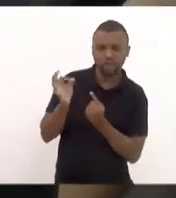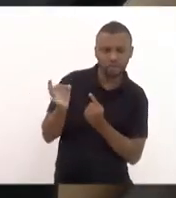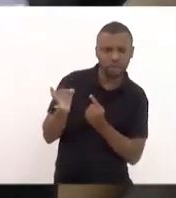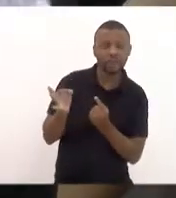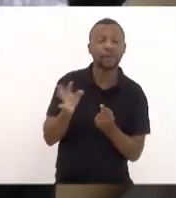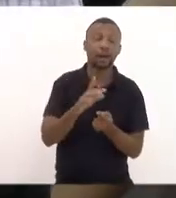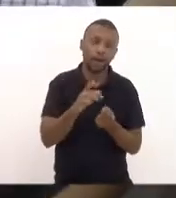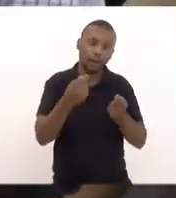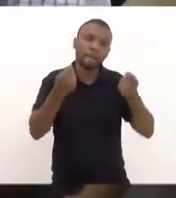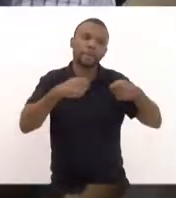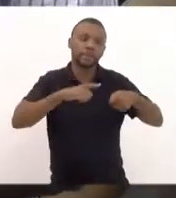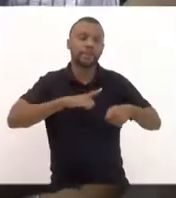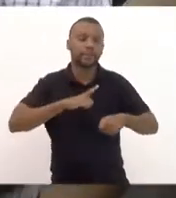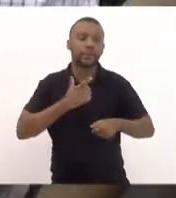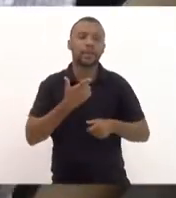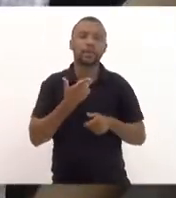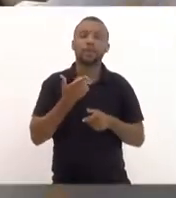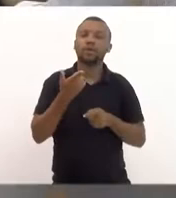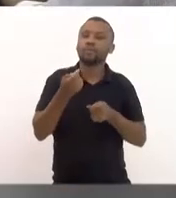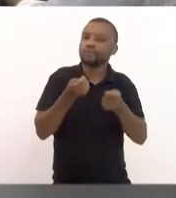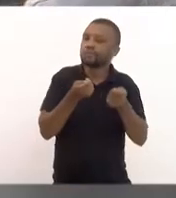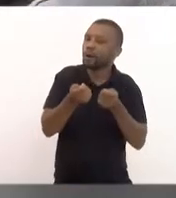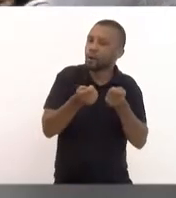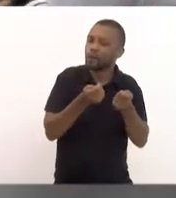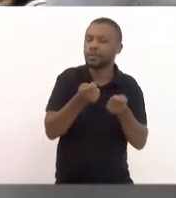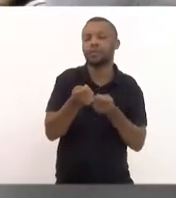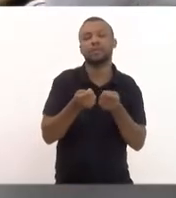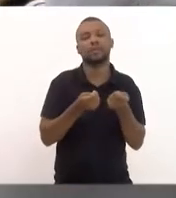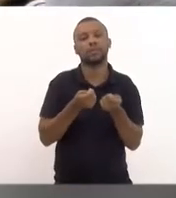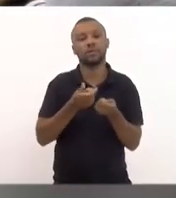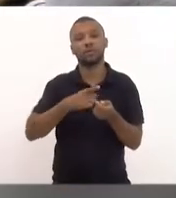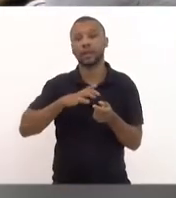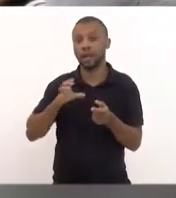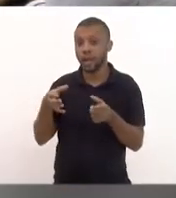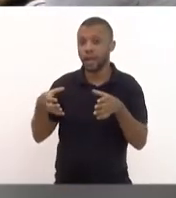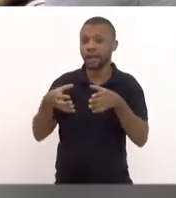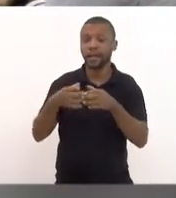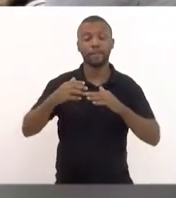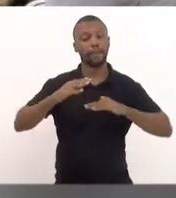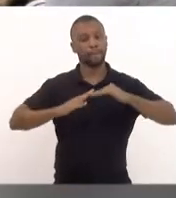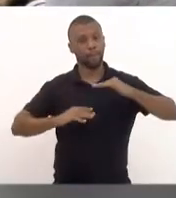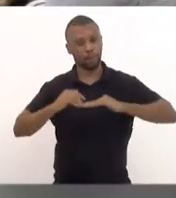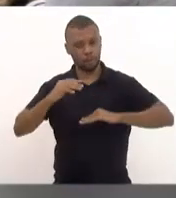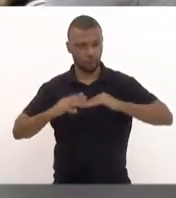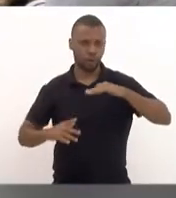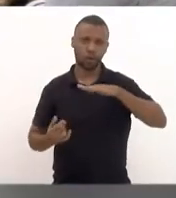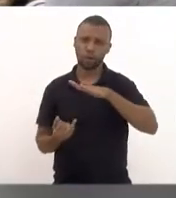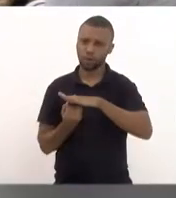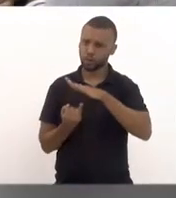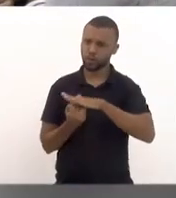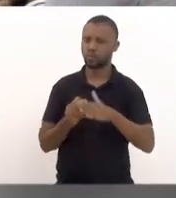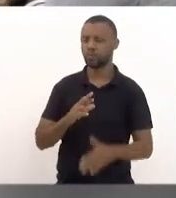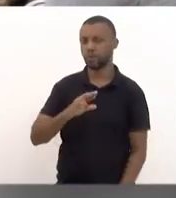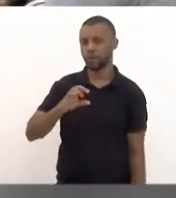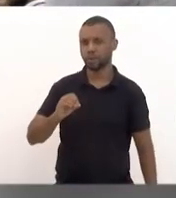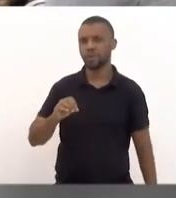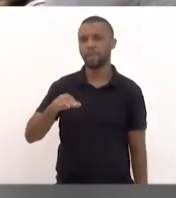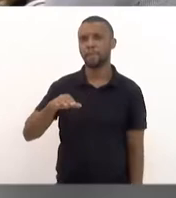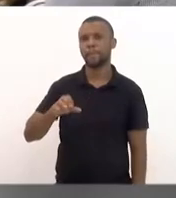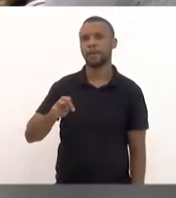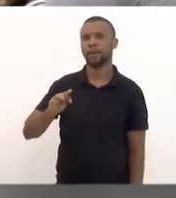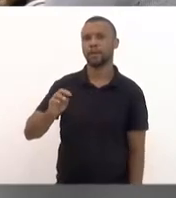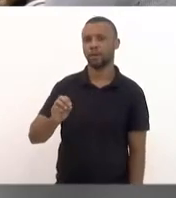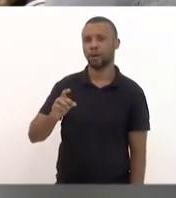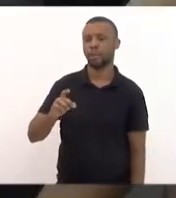Precisa ter o Instituto Rio Metrópole, precisa ter equipe de carreira no Instituto Rio Metrópole. Voltando ao Rafael de Almeida Magalhães, que